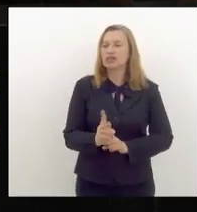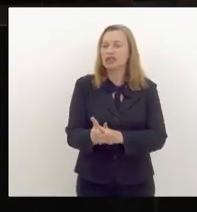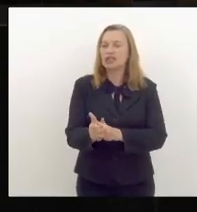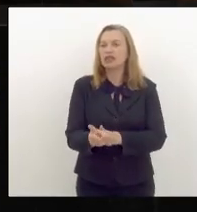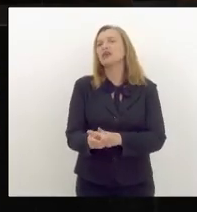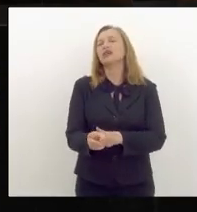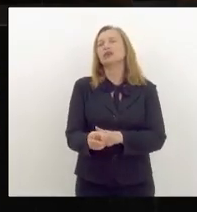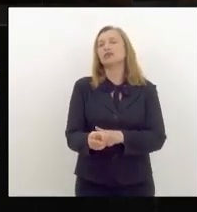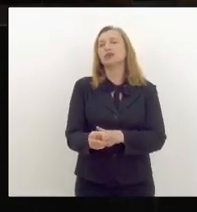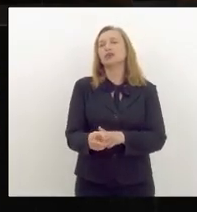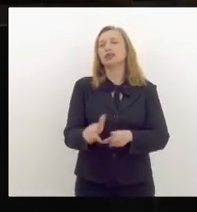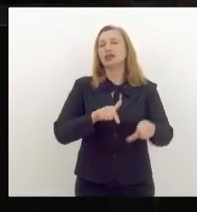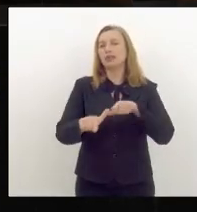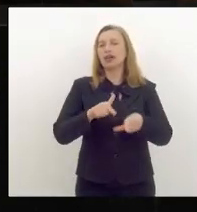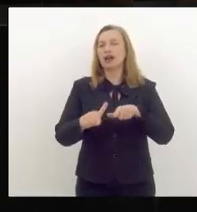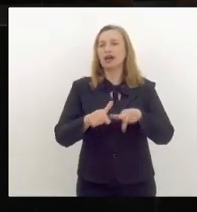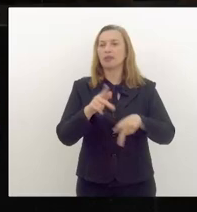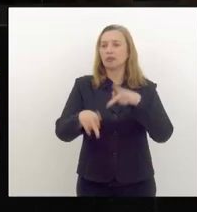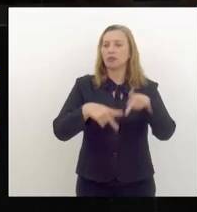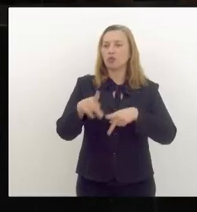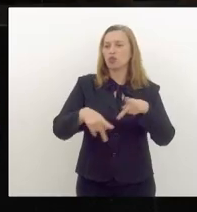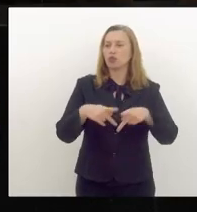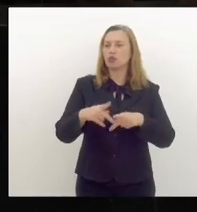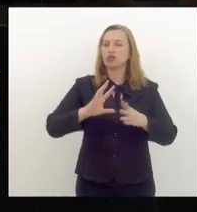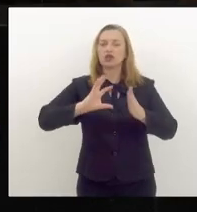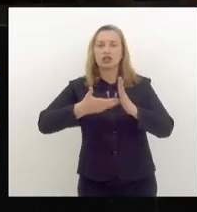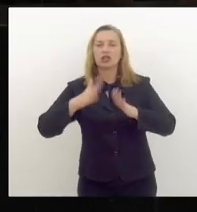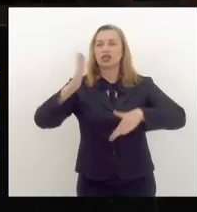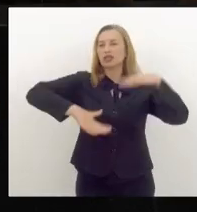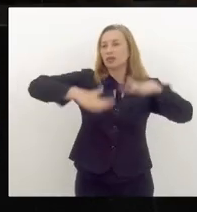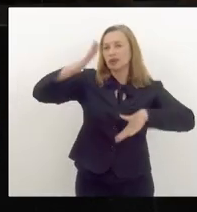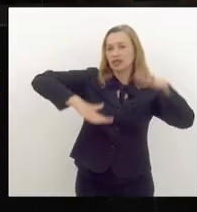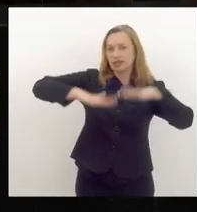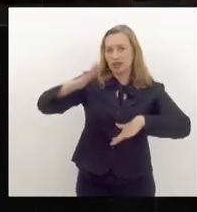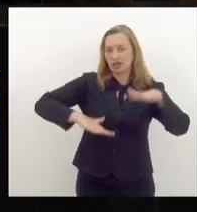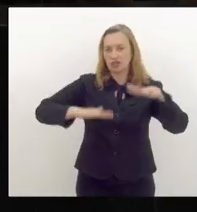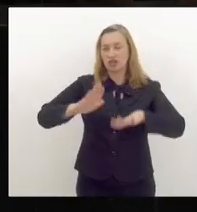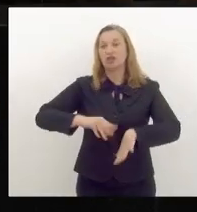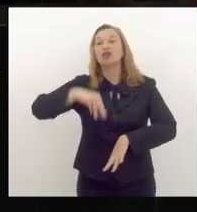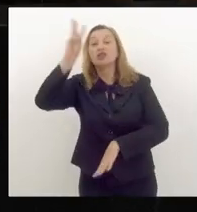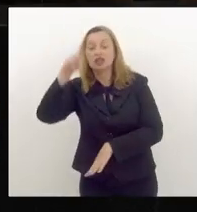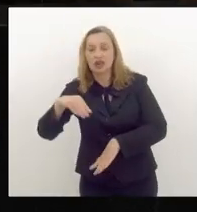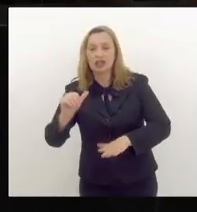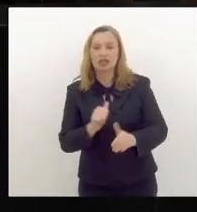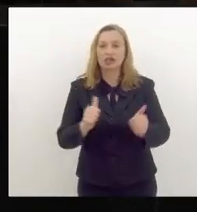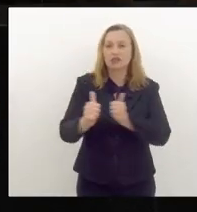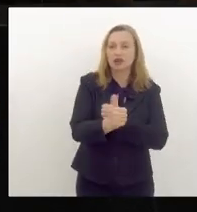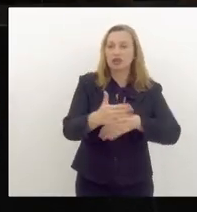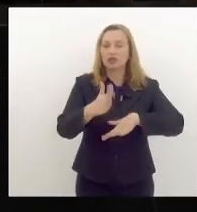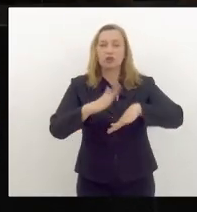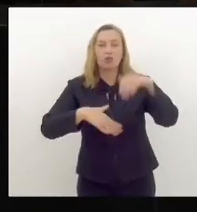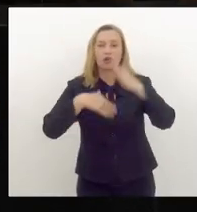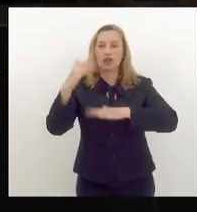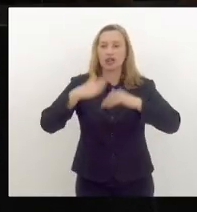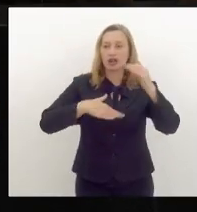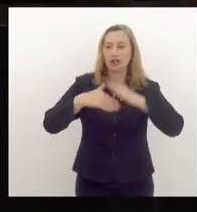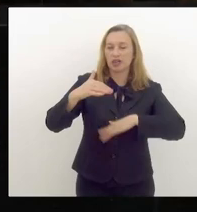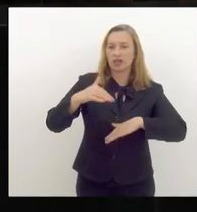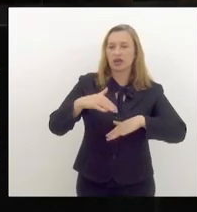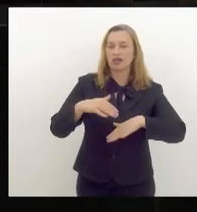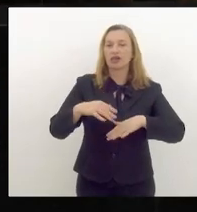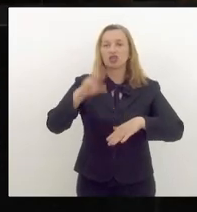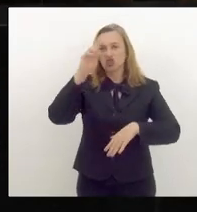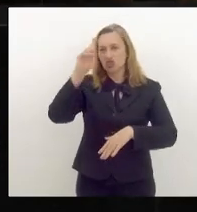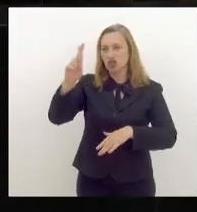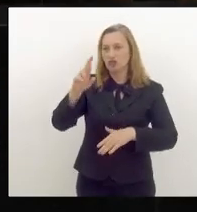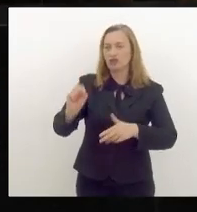independentemente de posições partidárias e de quem esteja à frente de qualquer chefia do executivo nosso